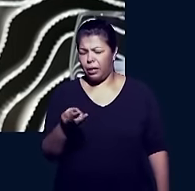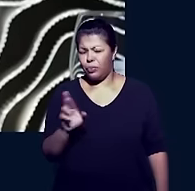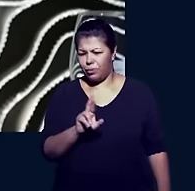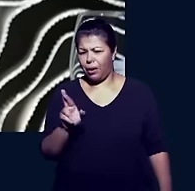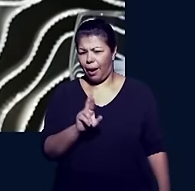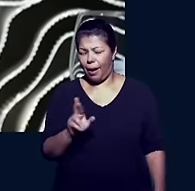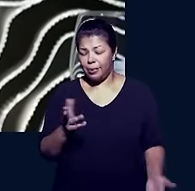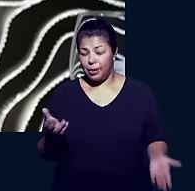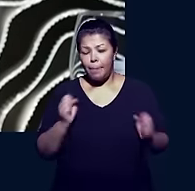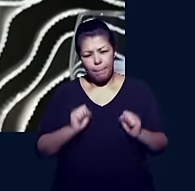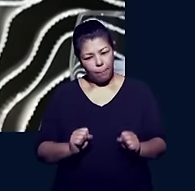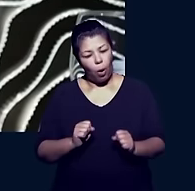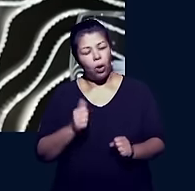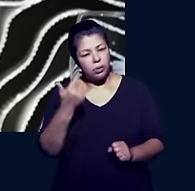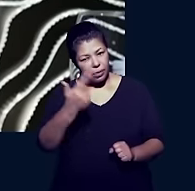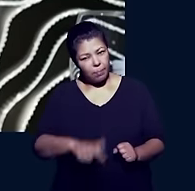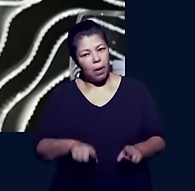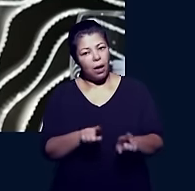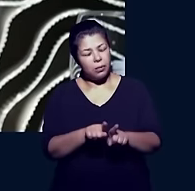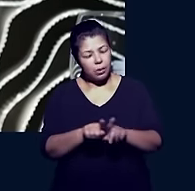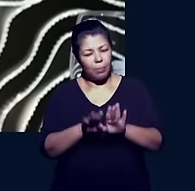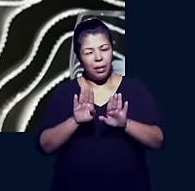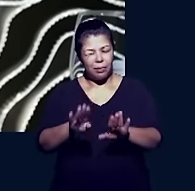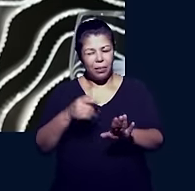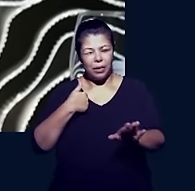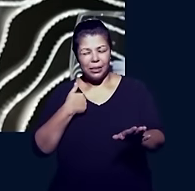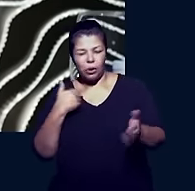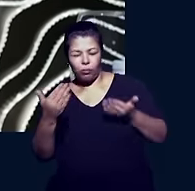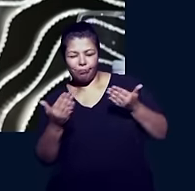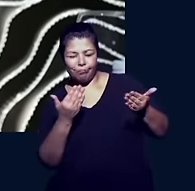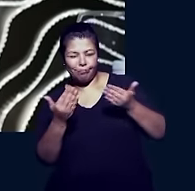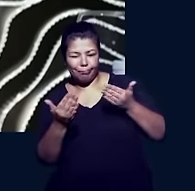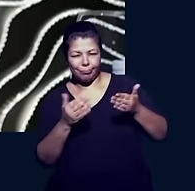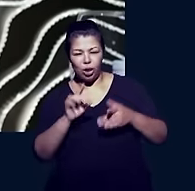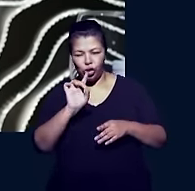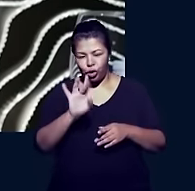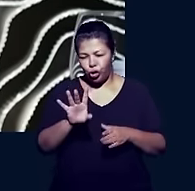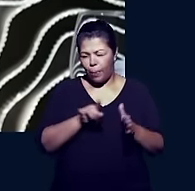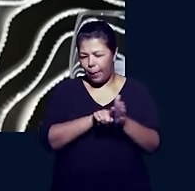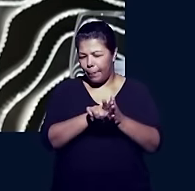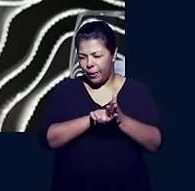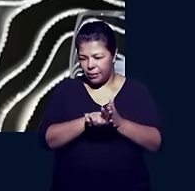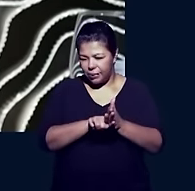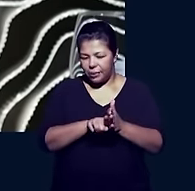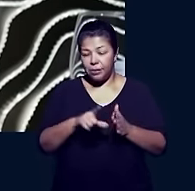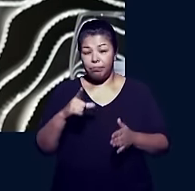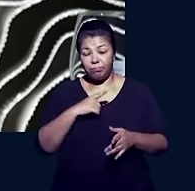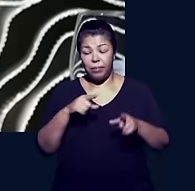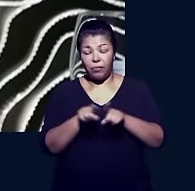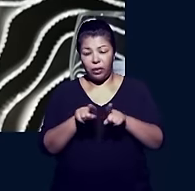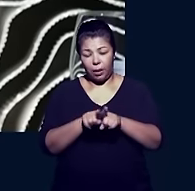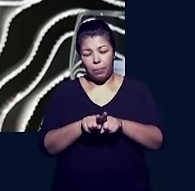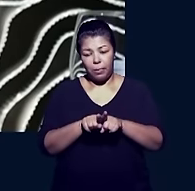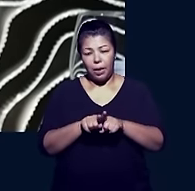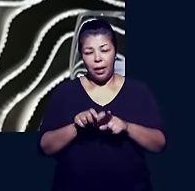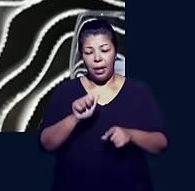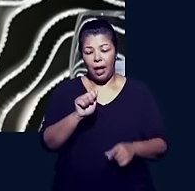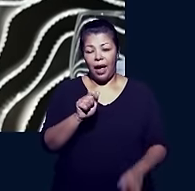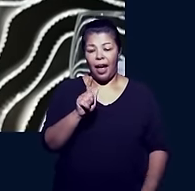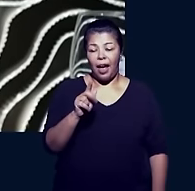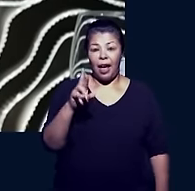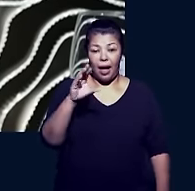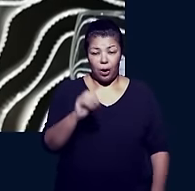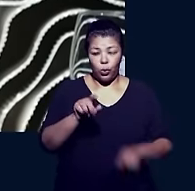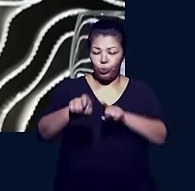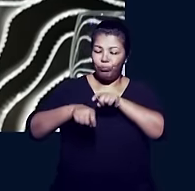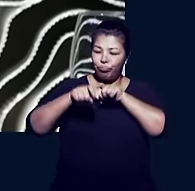isso pode ser mais assim são estimativas conservadoras eh O agronegócio que teve o painel anterior O agronegócio no Brasil é uma